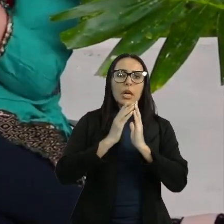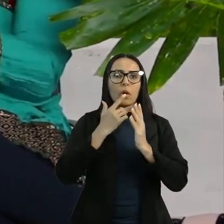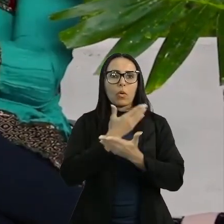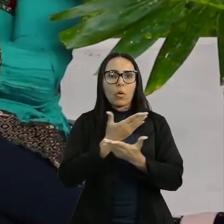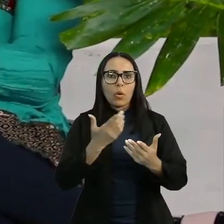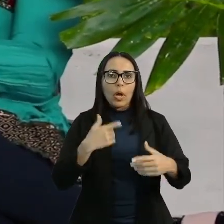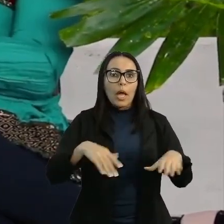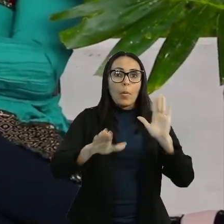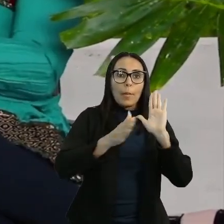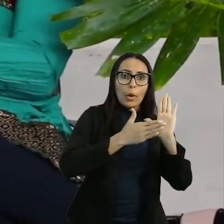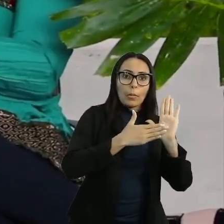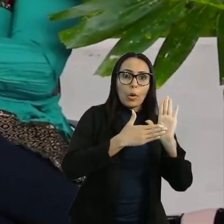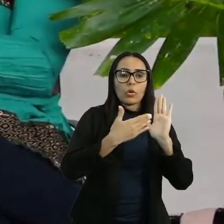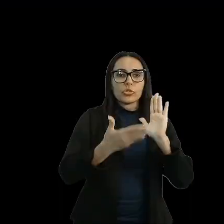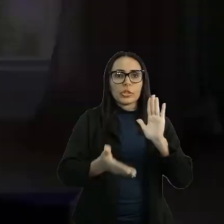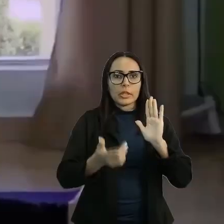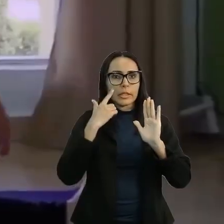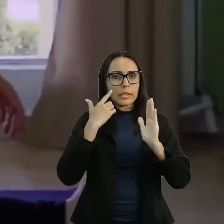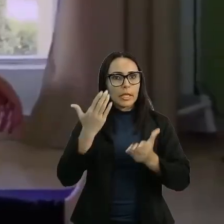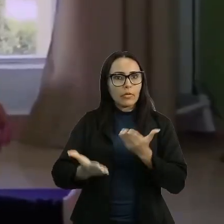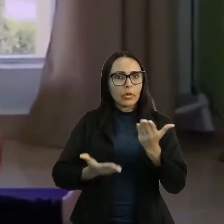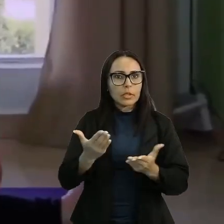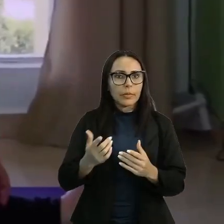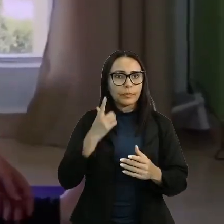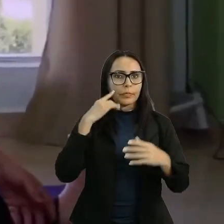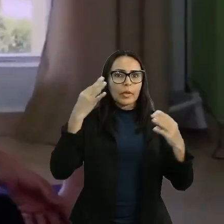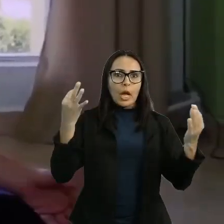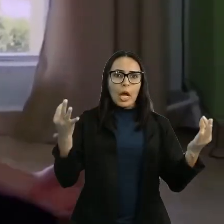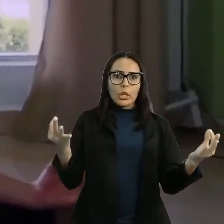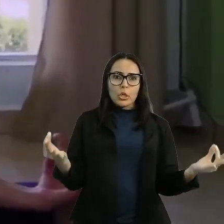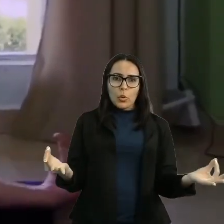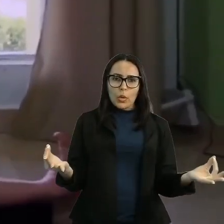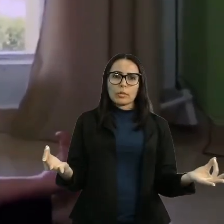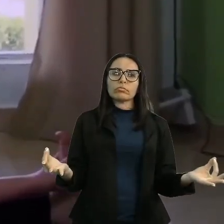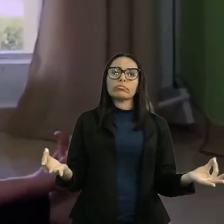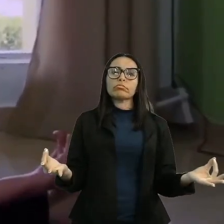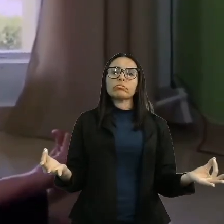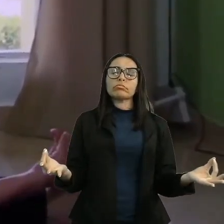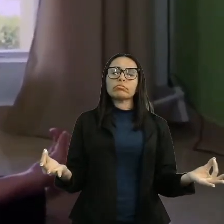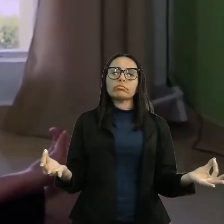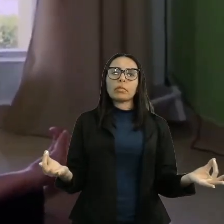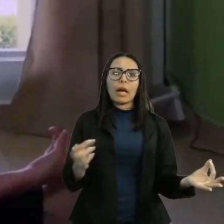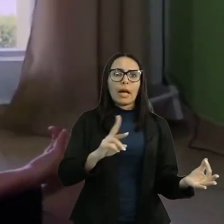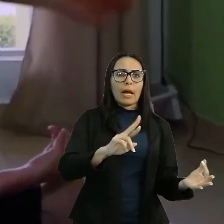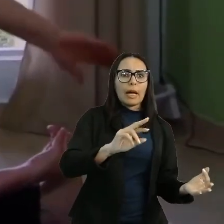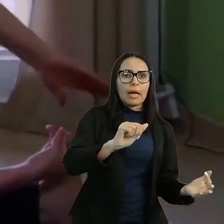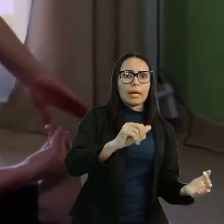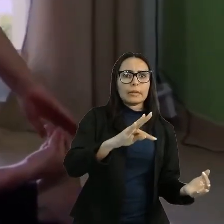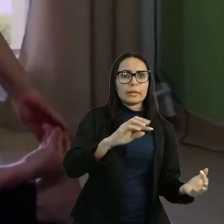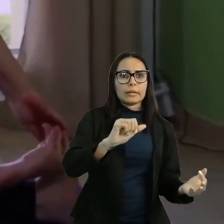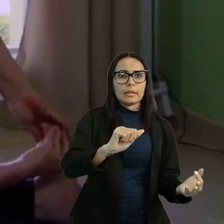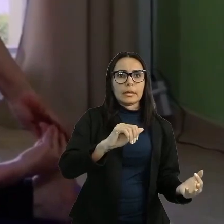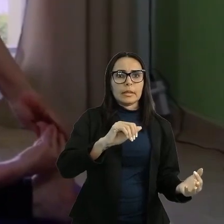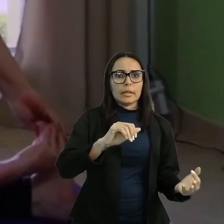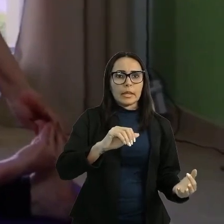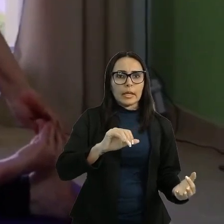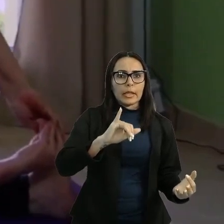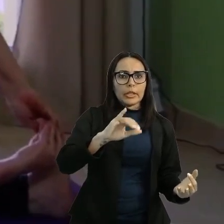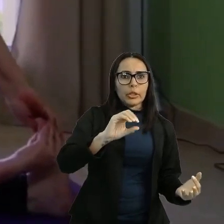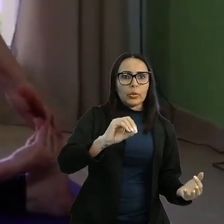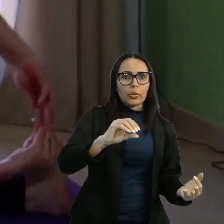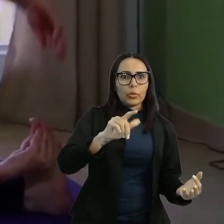também conheci uma exposição sobre o vegetarianismo. E a exposição ia mostrando assim o bezerrinho, né, quando